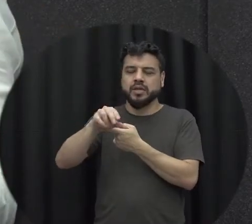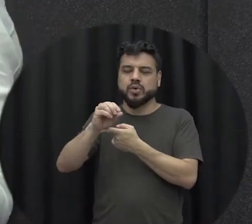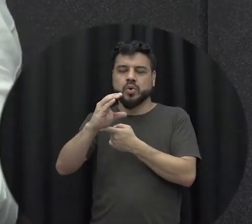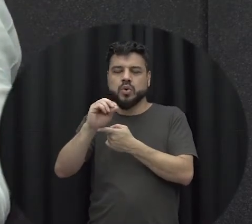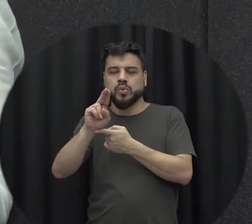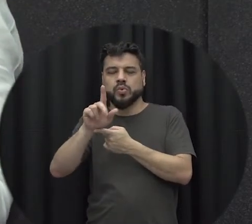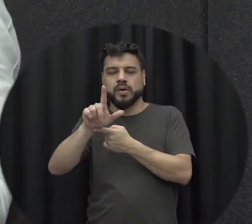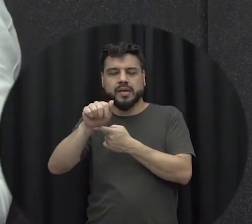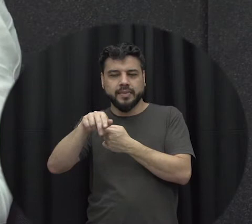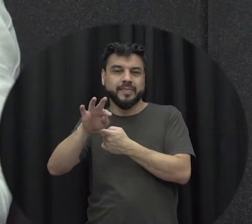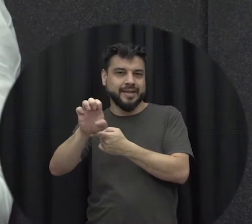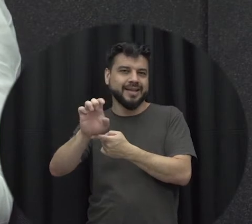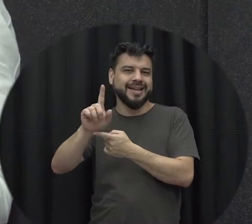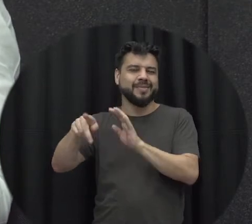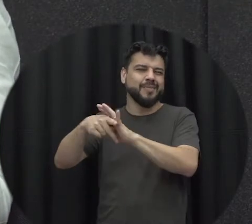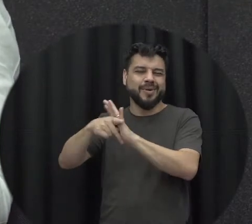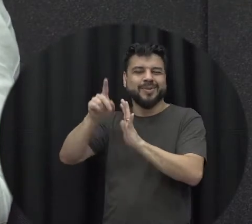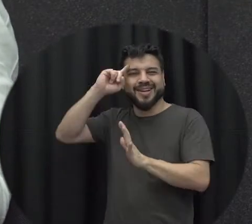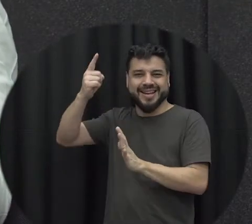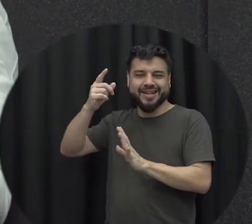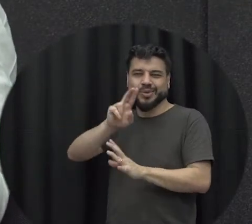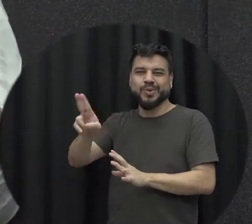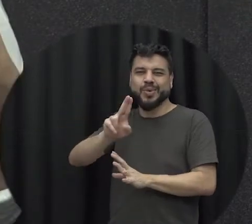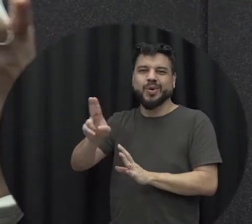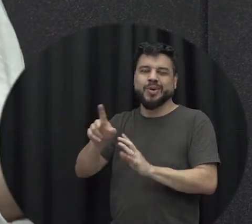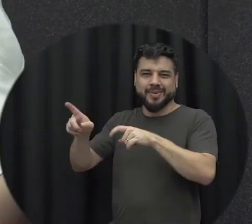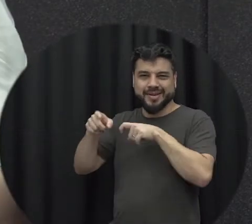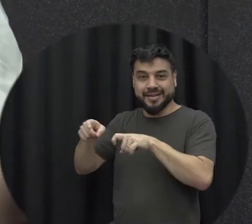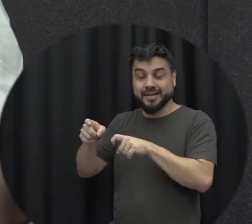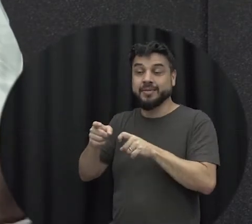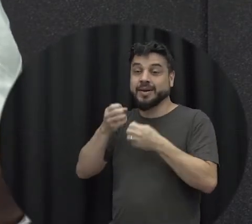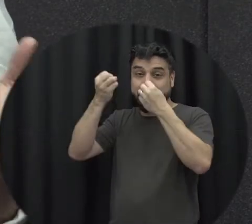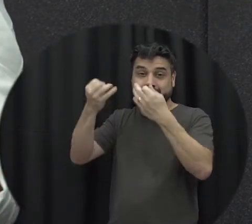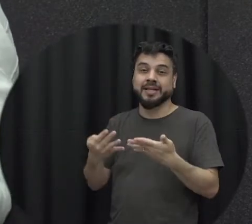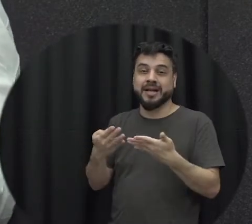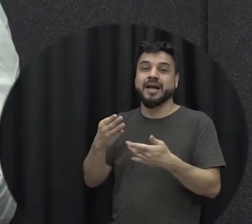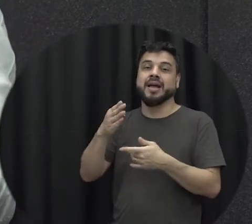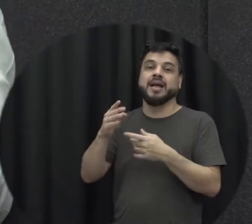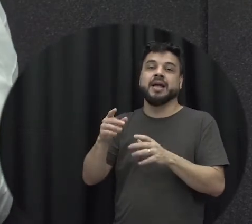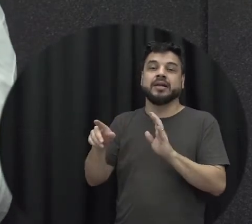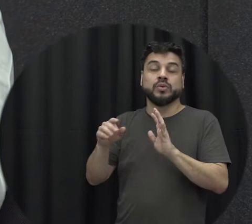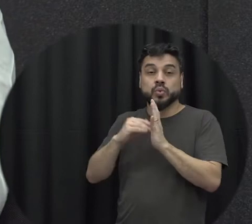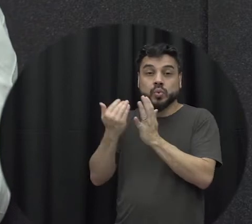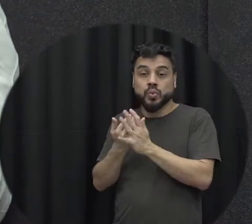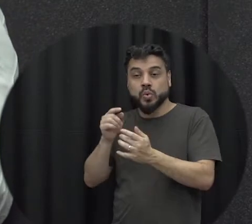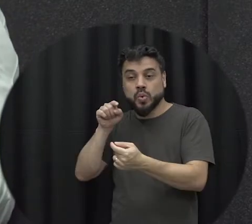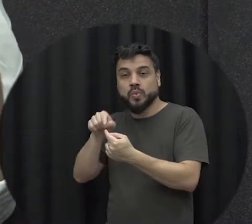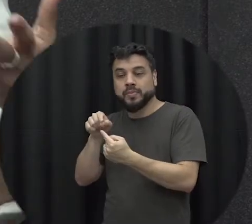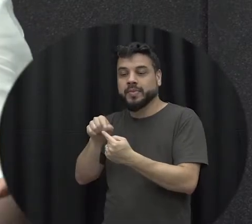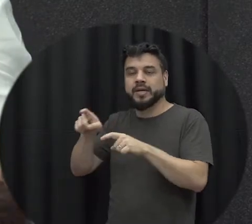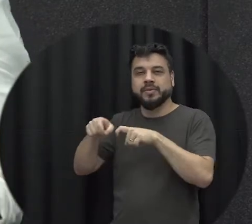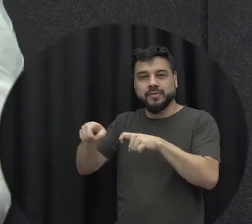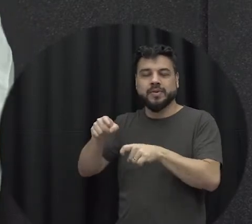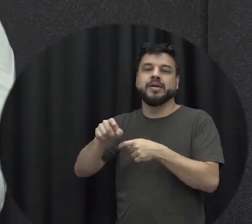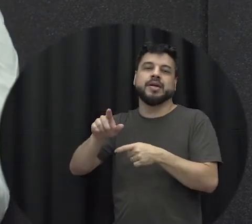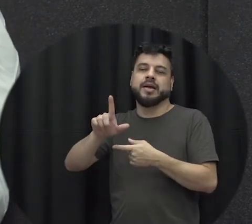inventou, assim, para falar de produtos biológicos. Então, um produto que vai para a lavoura, que vem de bactéria,